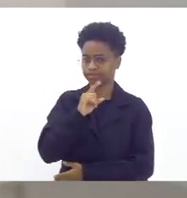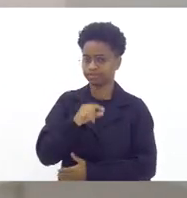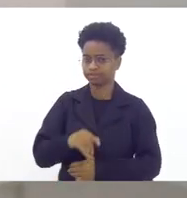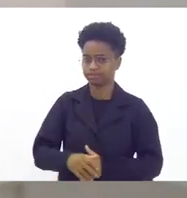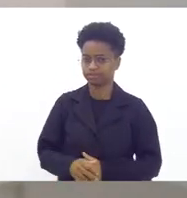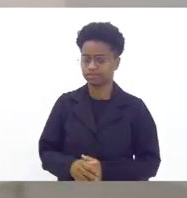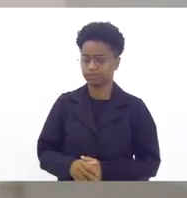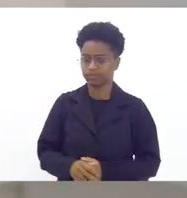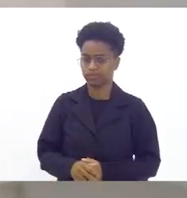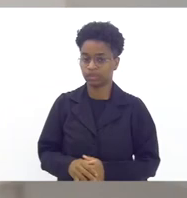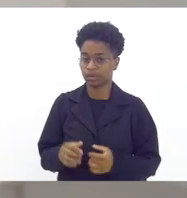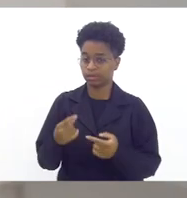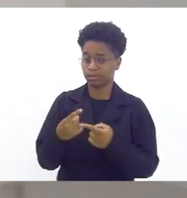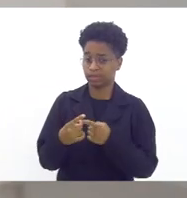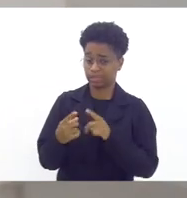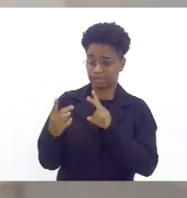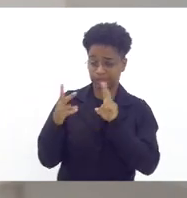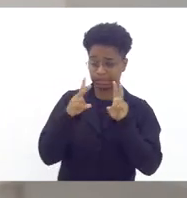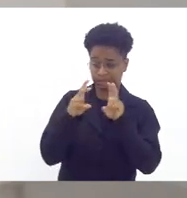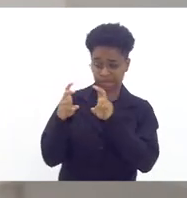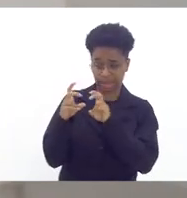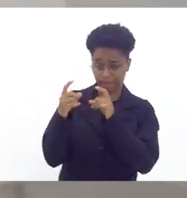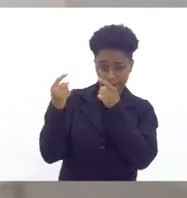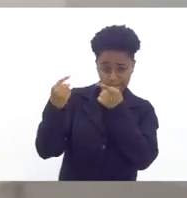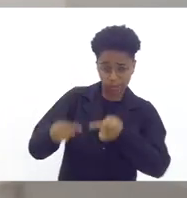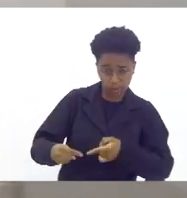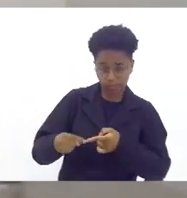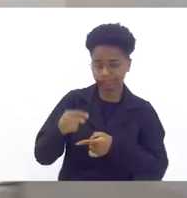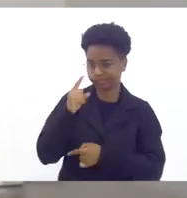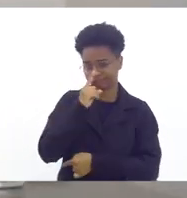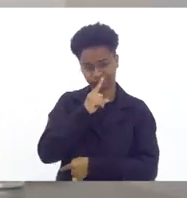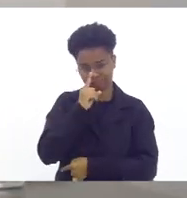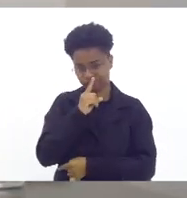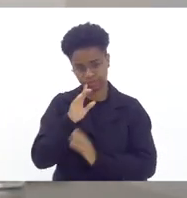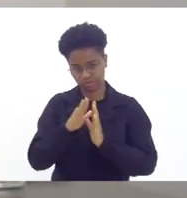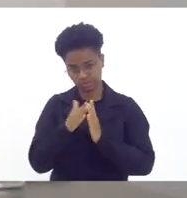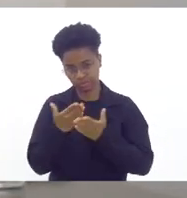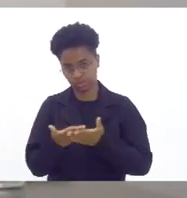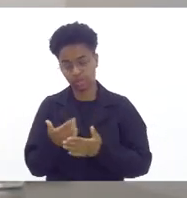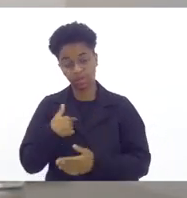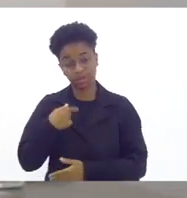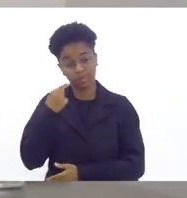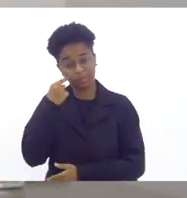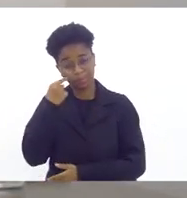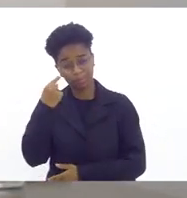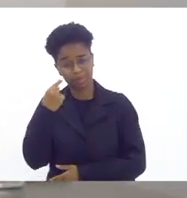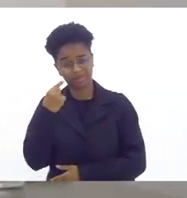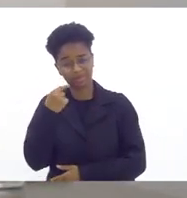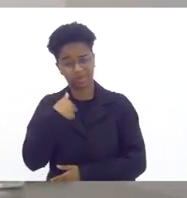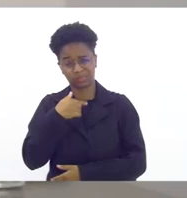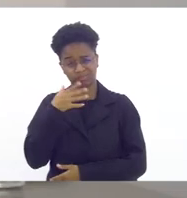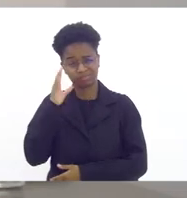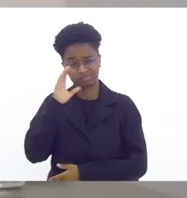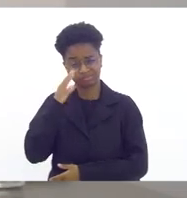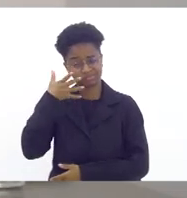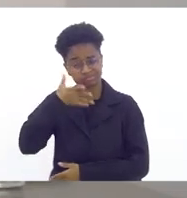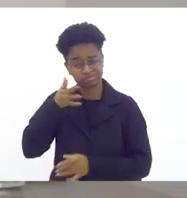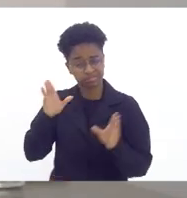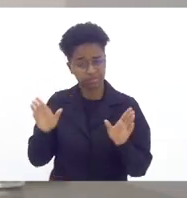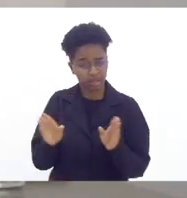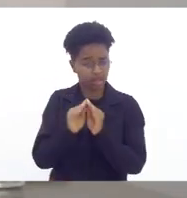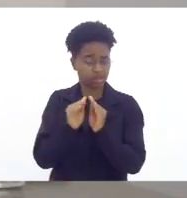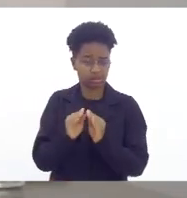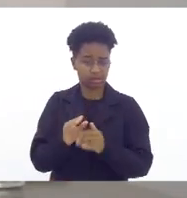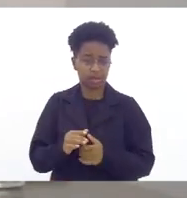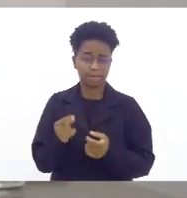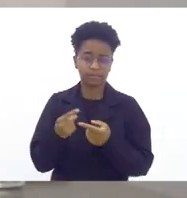quando enfrenta essas questões. Então, eu penso, vou ser bem breve, que todas as iniciativas,